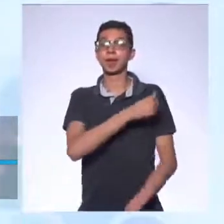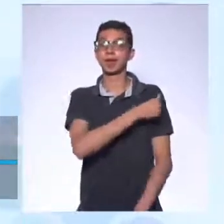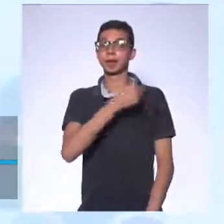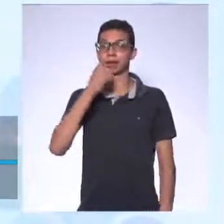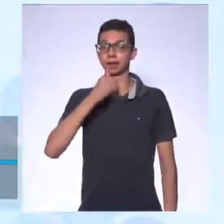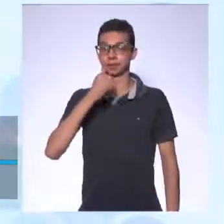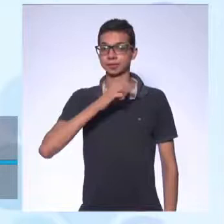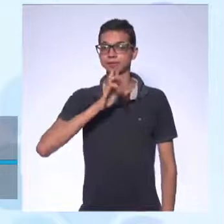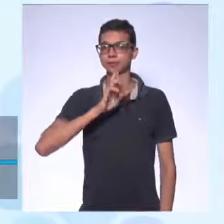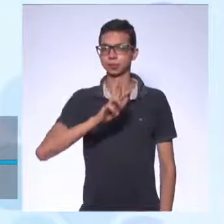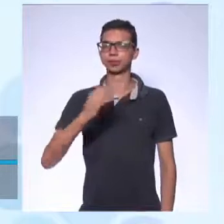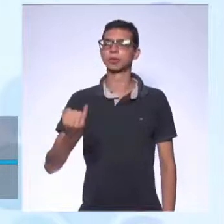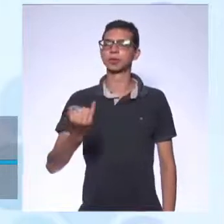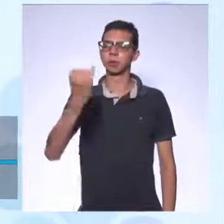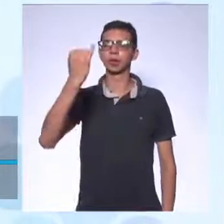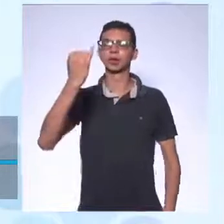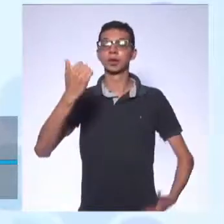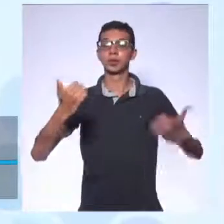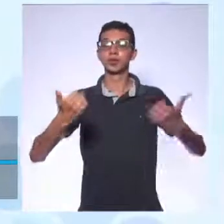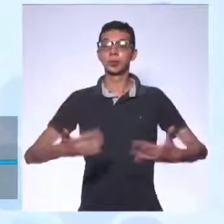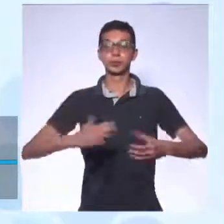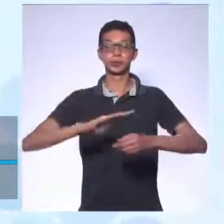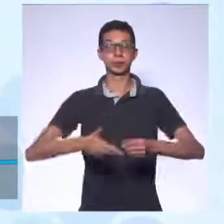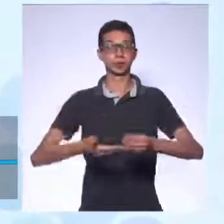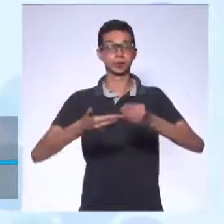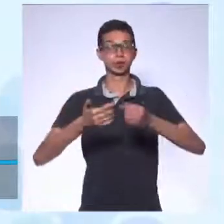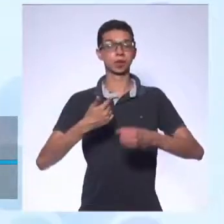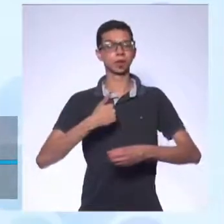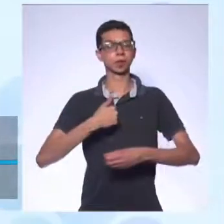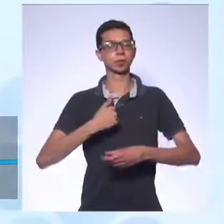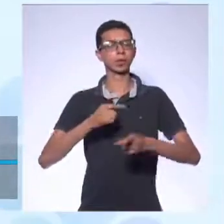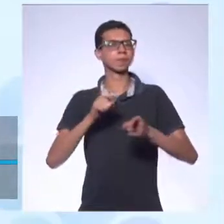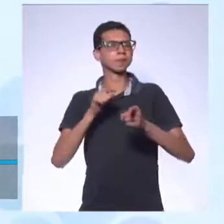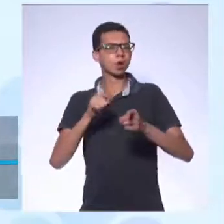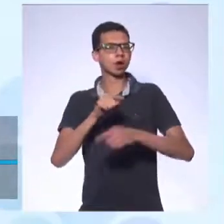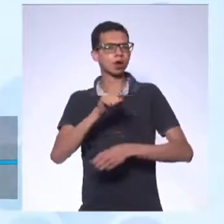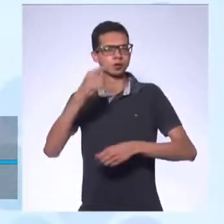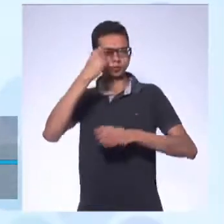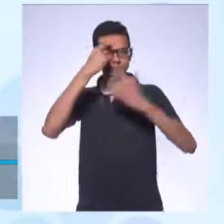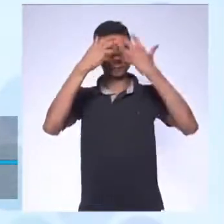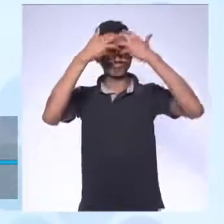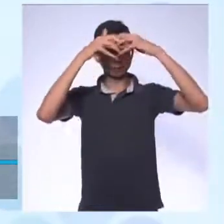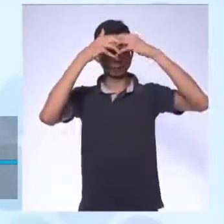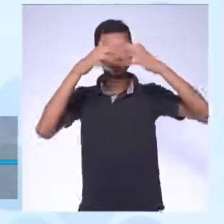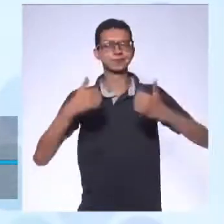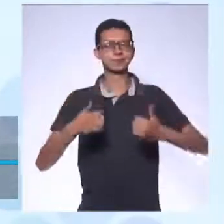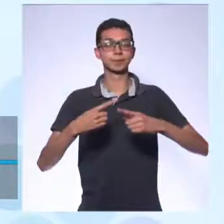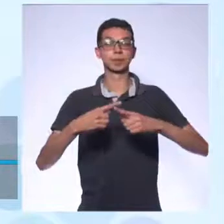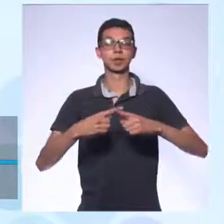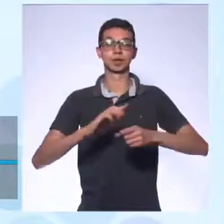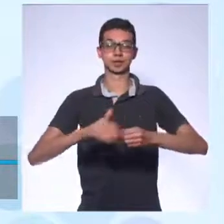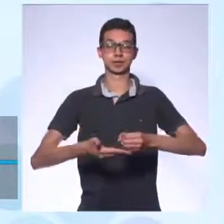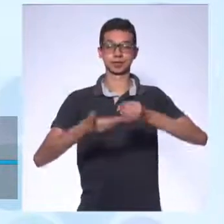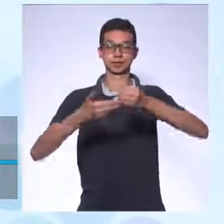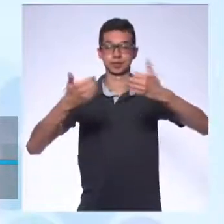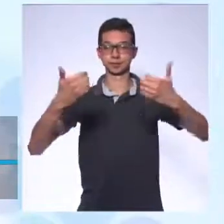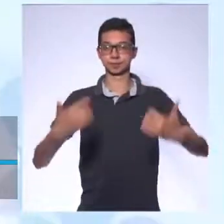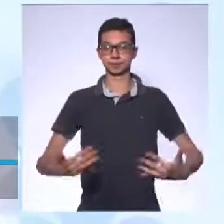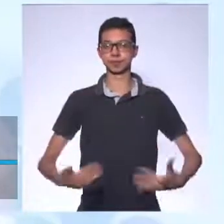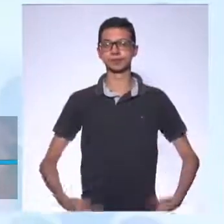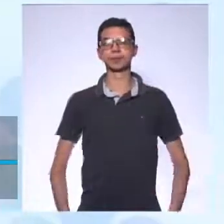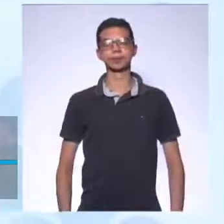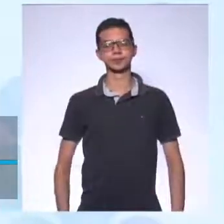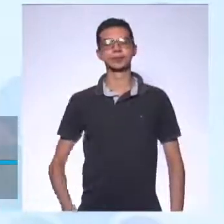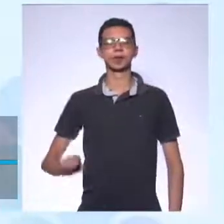de desenvolvimento sustentável, e aí eu vou até fazer uma provocação daqui a pouco, tá? Quando a gente fala de desenvolvimento sustentável, a gente tem